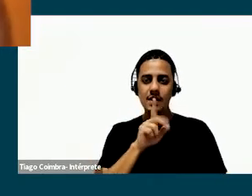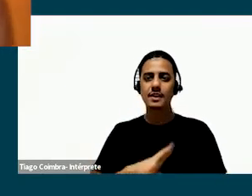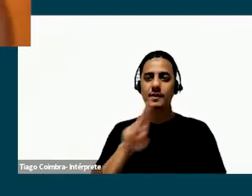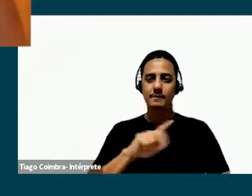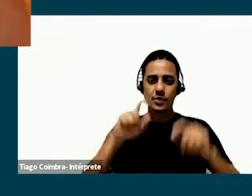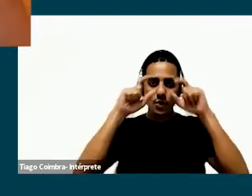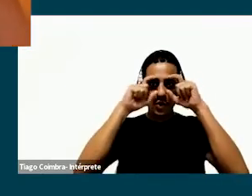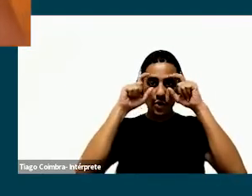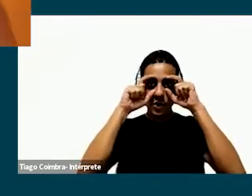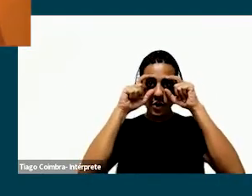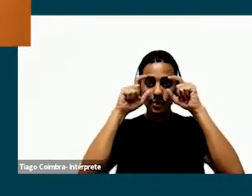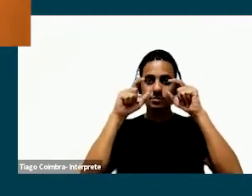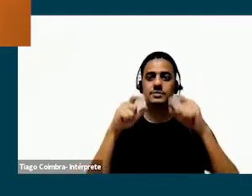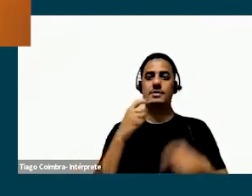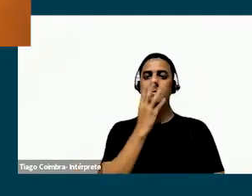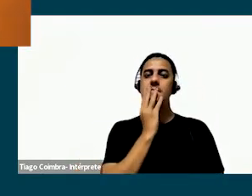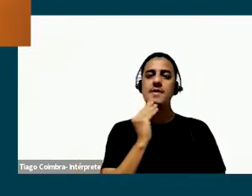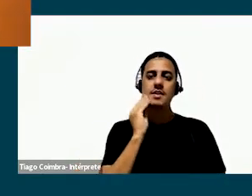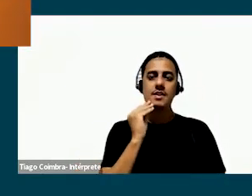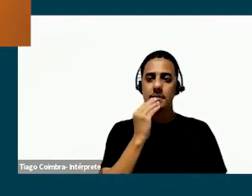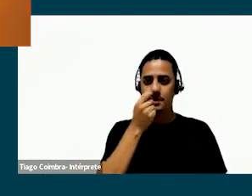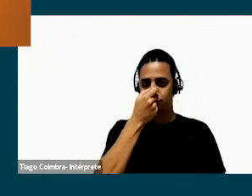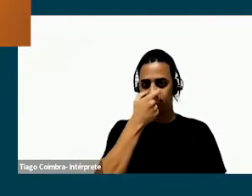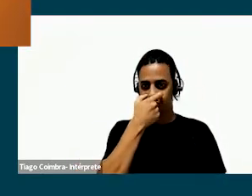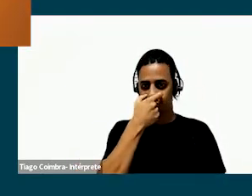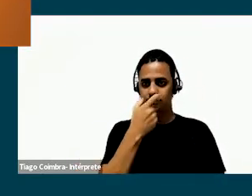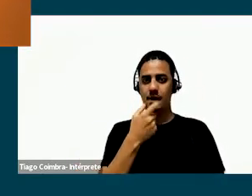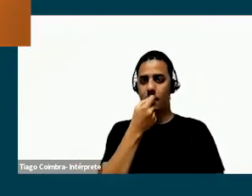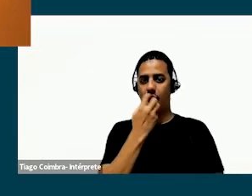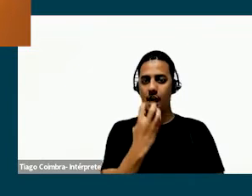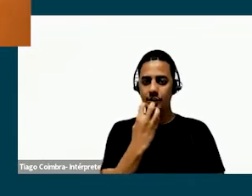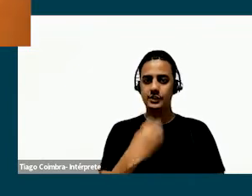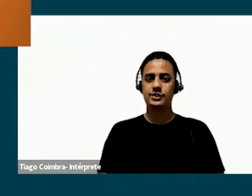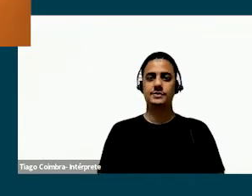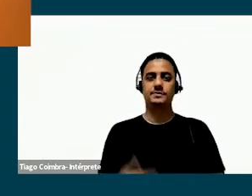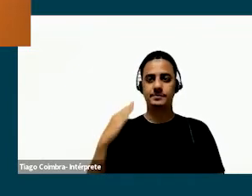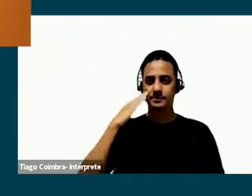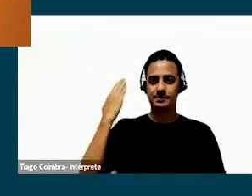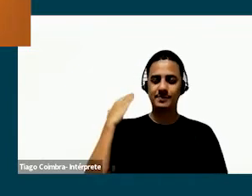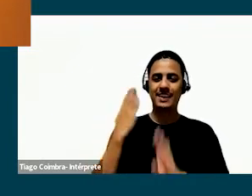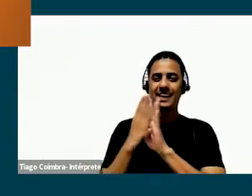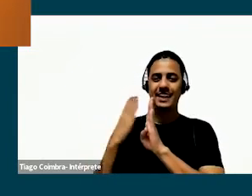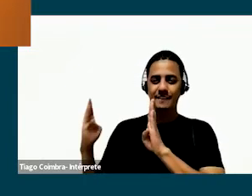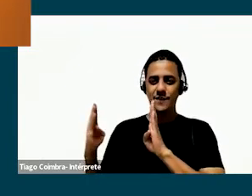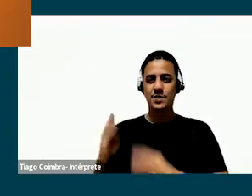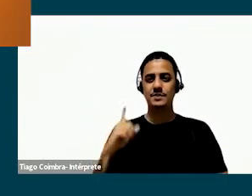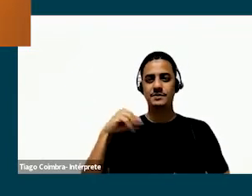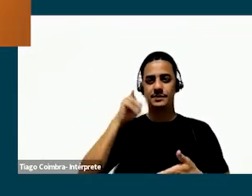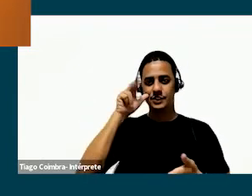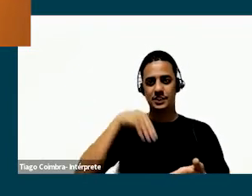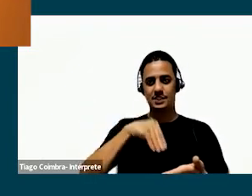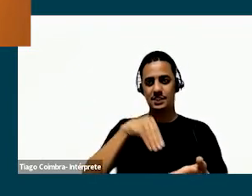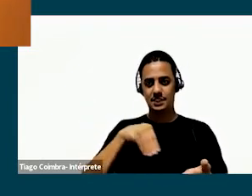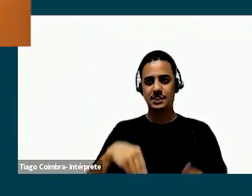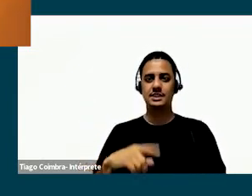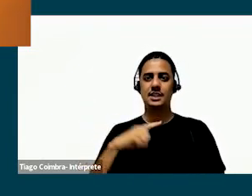uso um óculos de armação fina, hexagonal, barba, nariz largo, boca grande. Atrás de mim aqui tem meus livros, meu